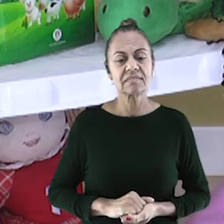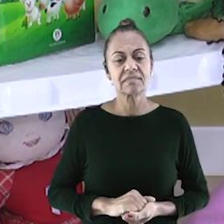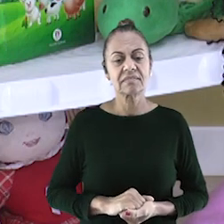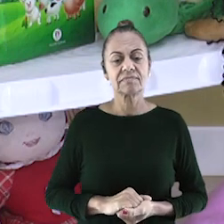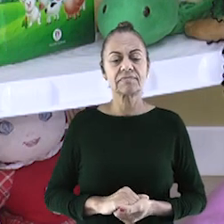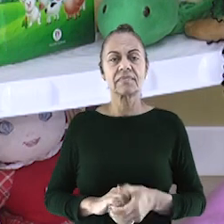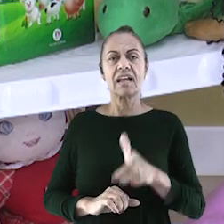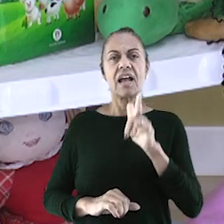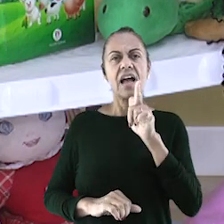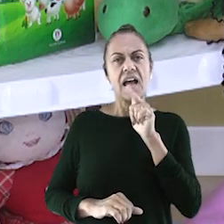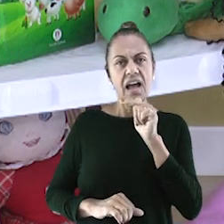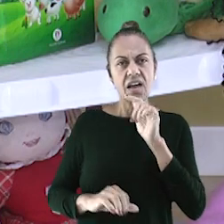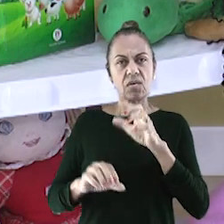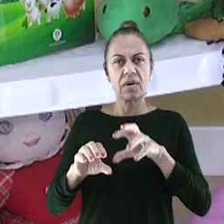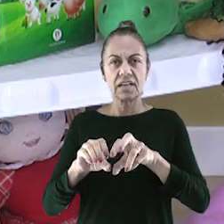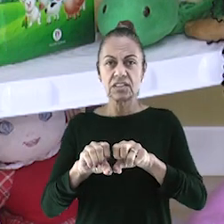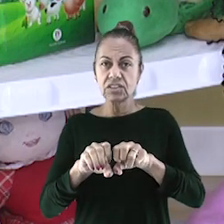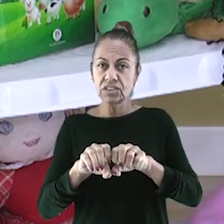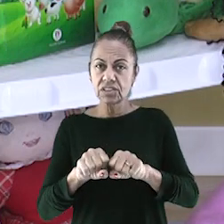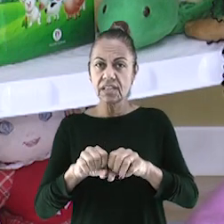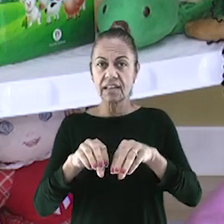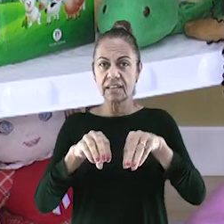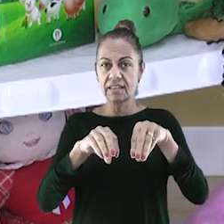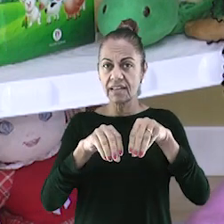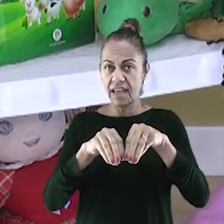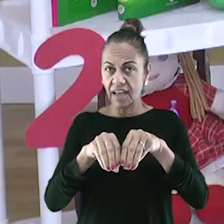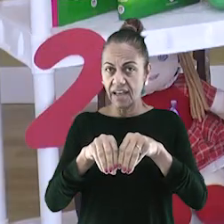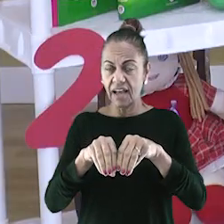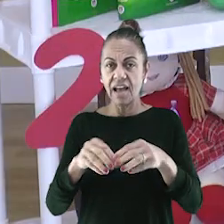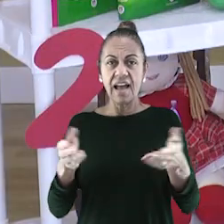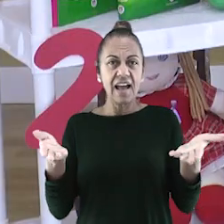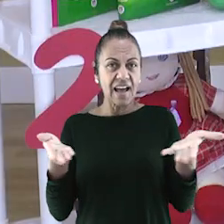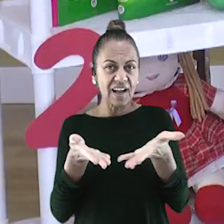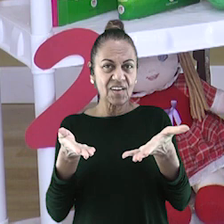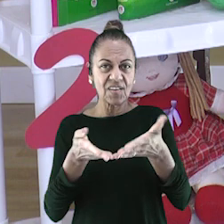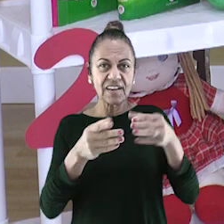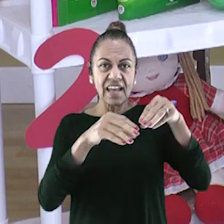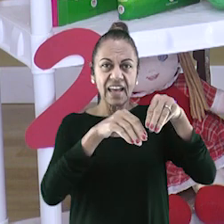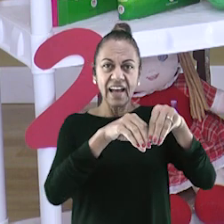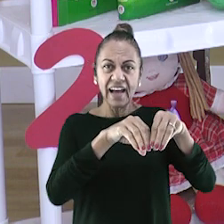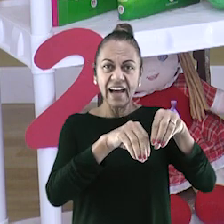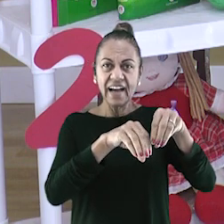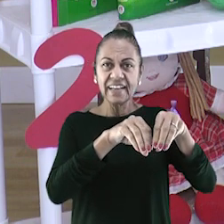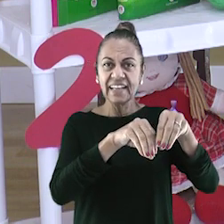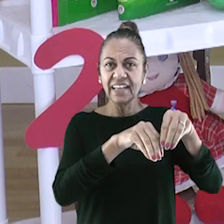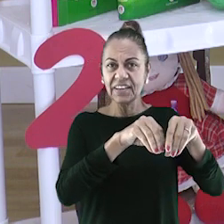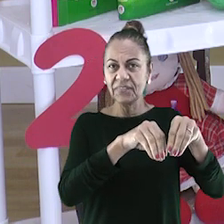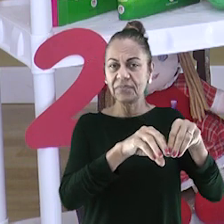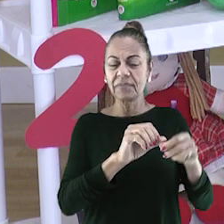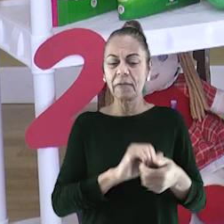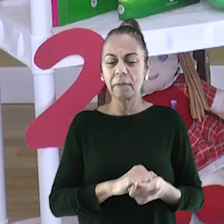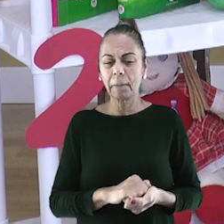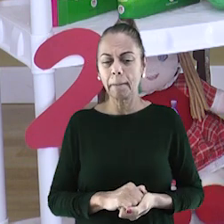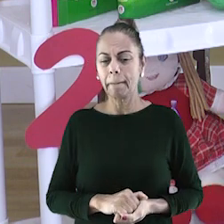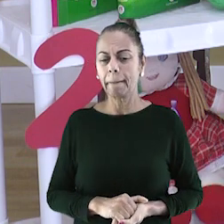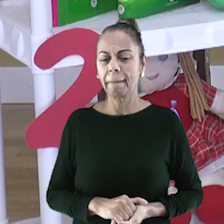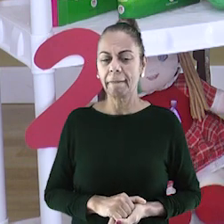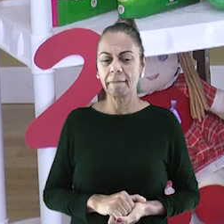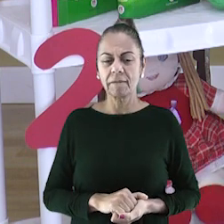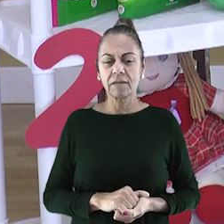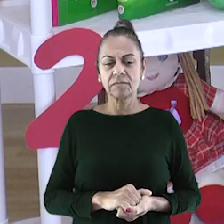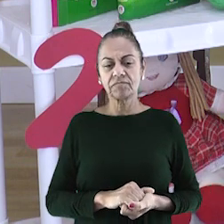terra. Então, vá descobrindo o que você consegue fazer com a terra. Agora que já vimos da água, da argila e da